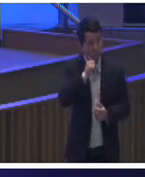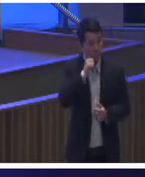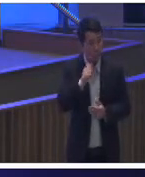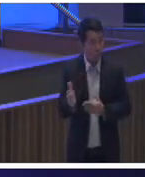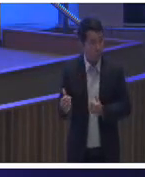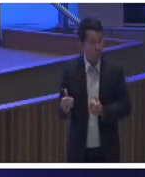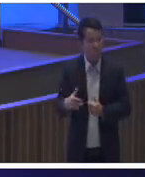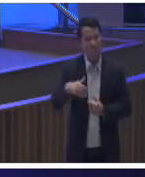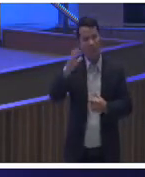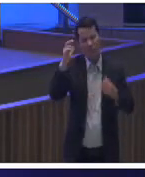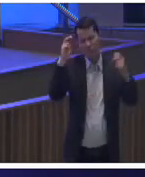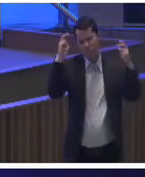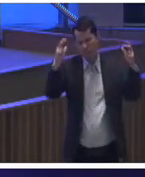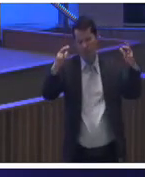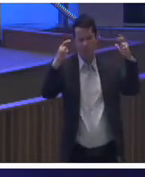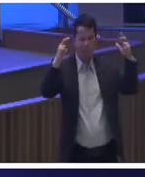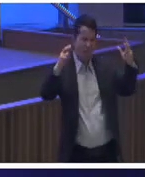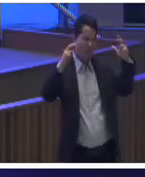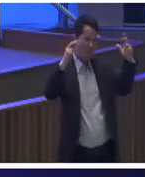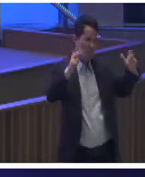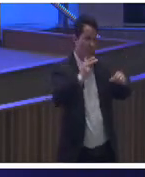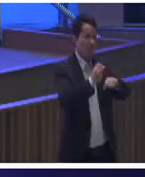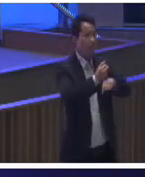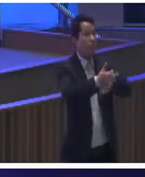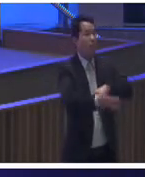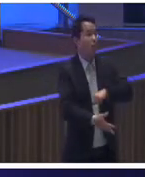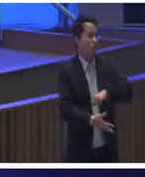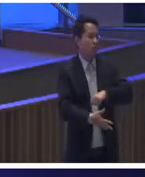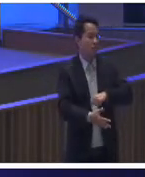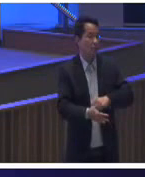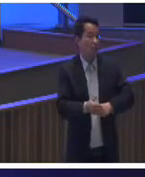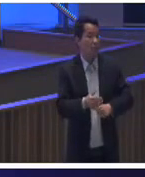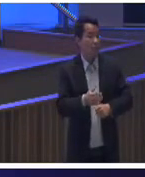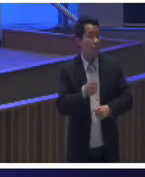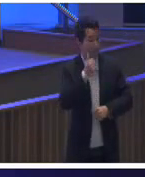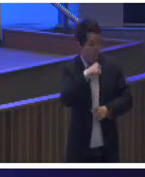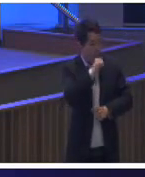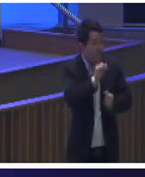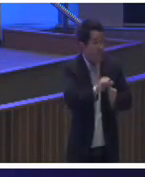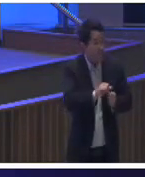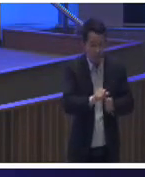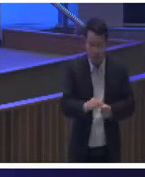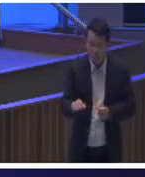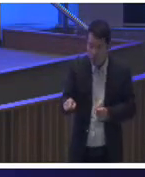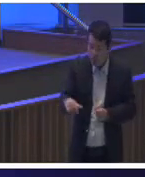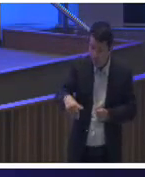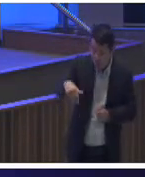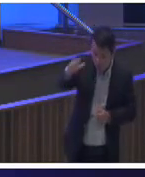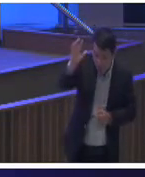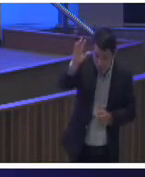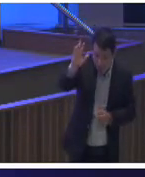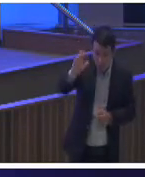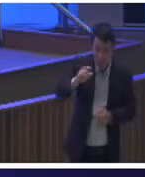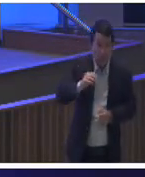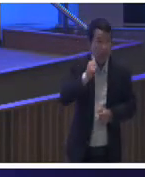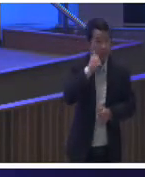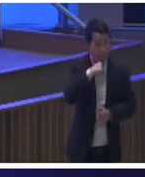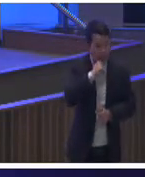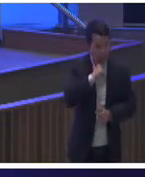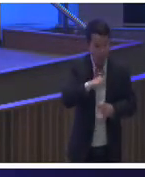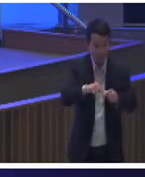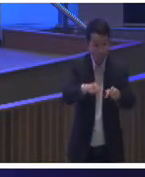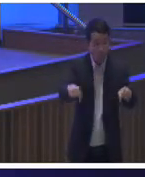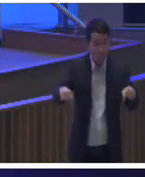E a mãe dela então decidiu fazer uma coisa. Cada vez que a menina saía na noite, ela ia para o quarto